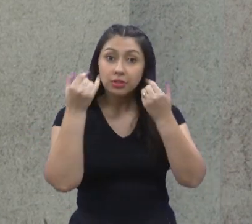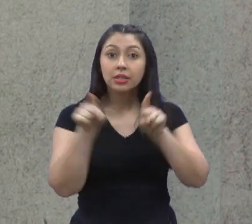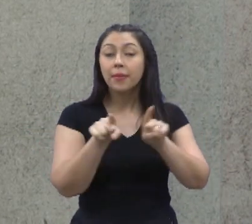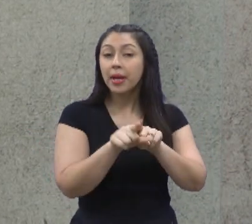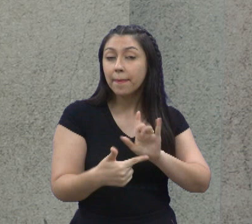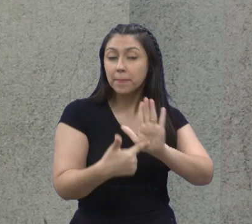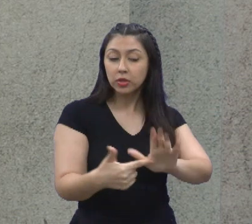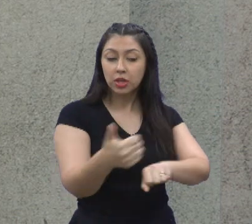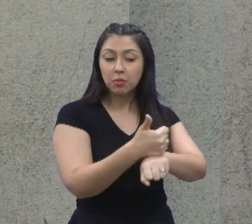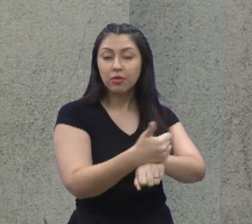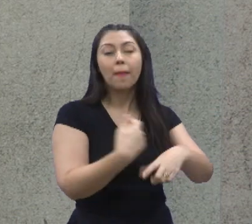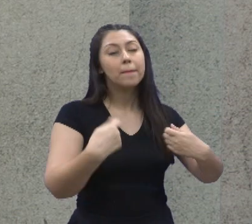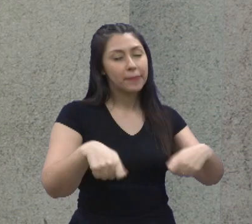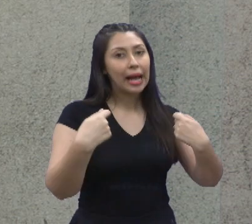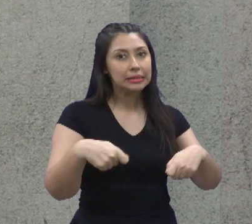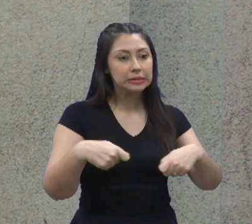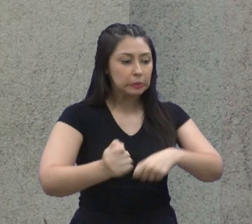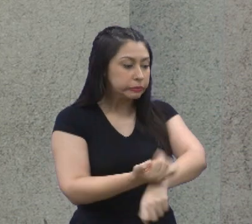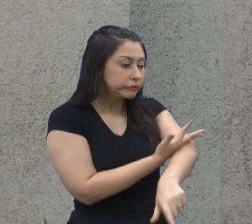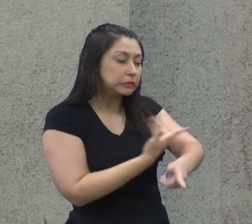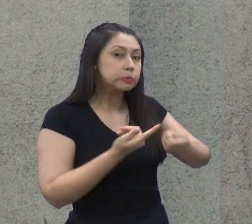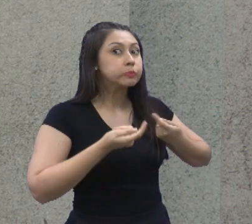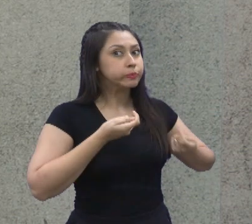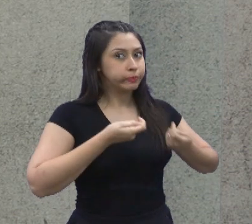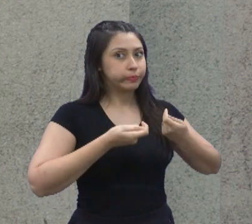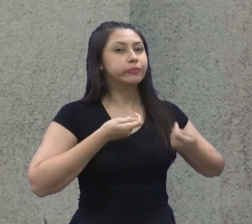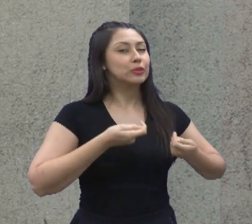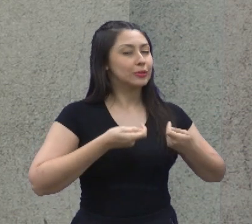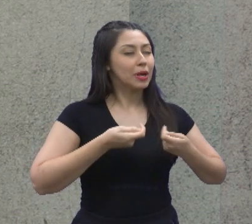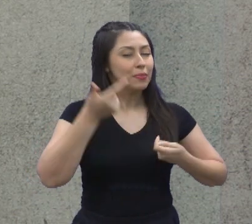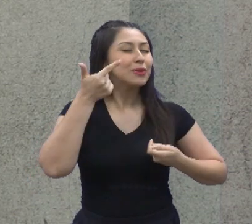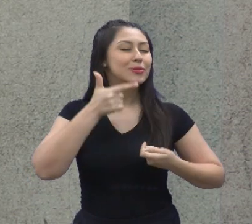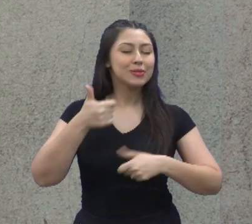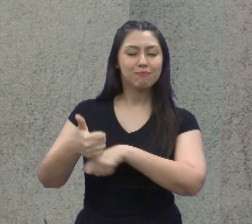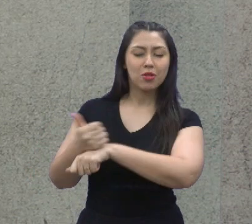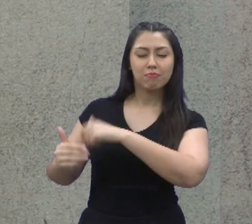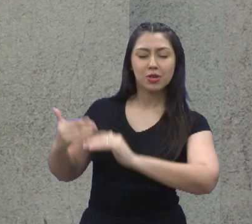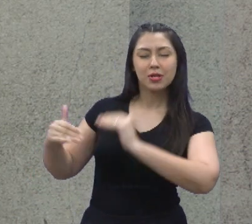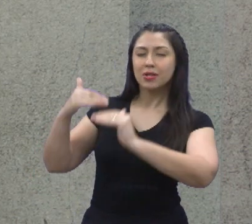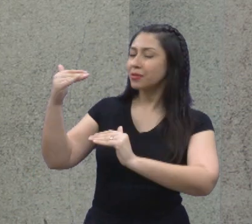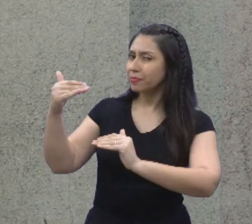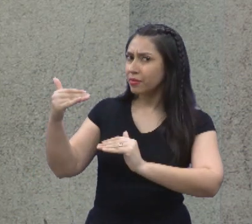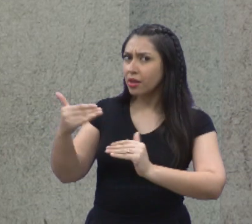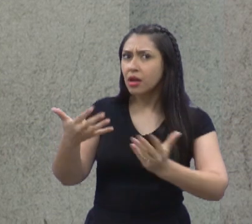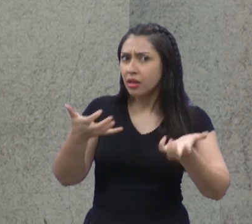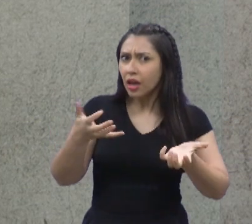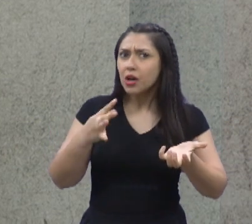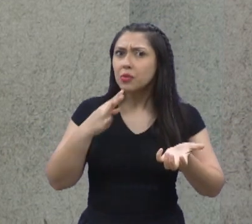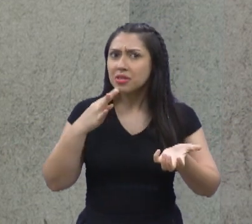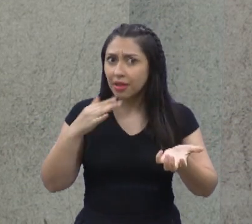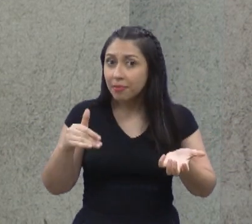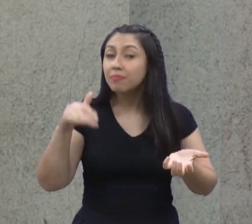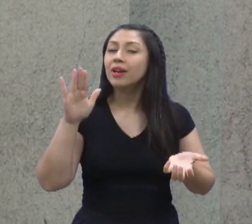emocional é considerada uma das principais competências para o sucesso na profissão. Quer saber como atuar nessa área?